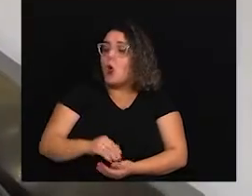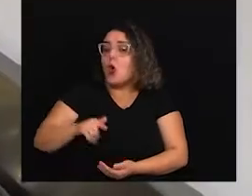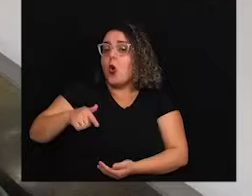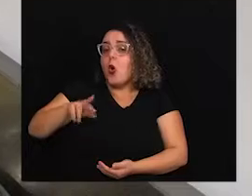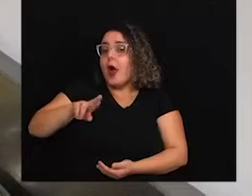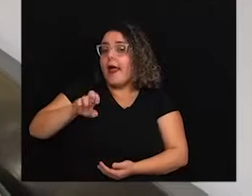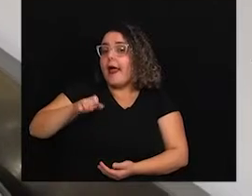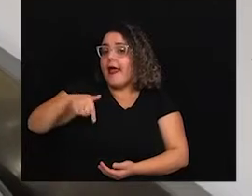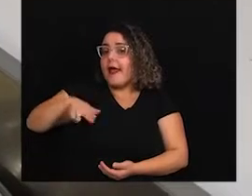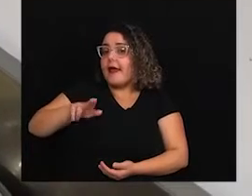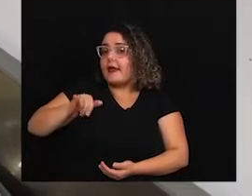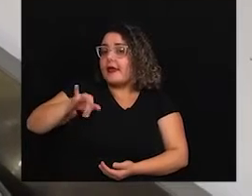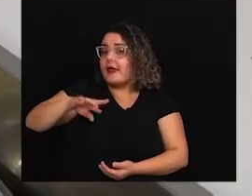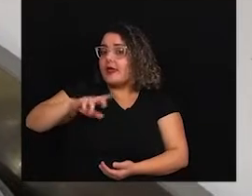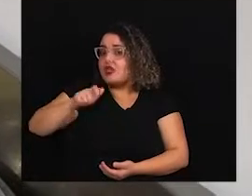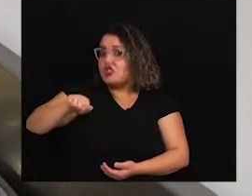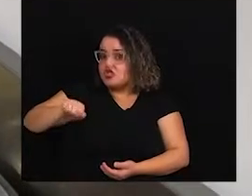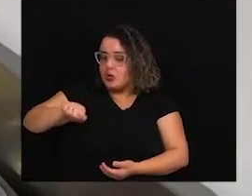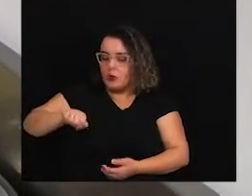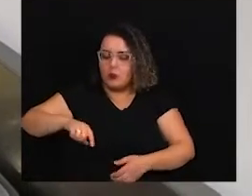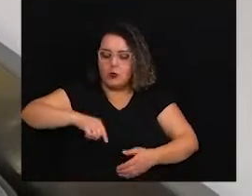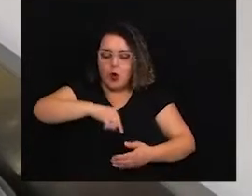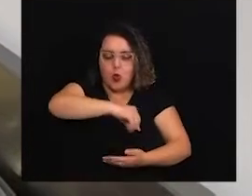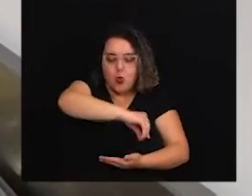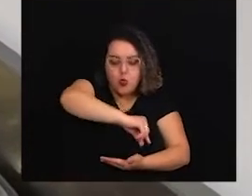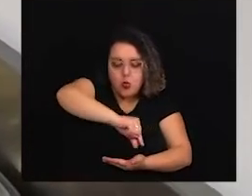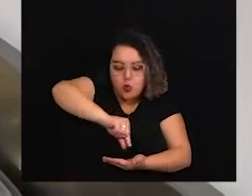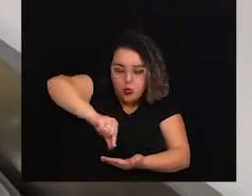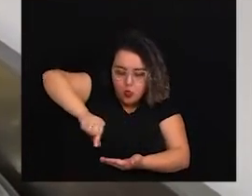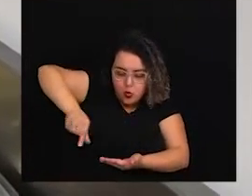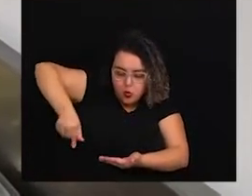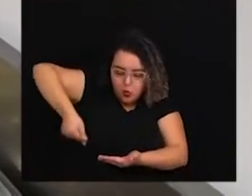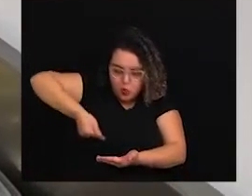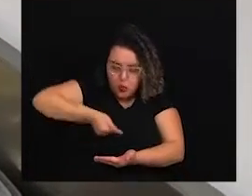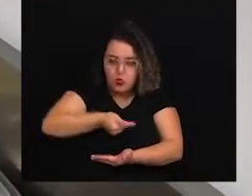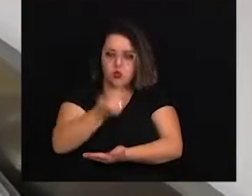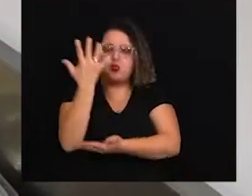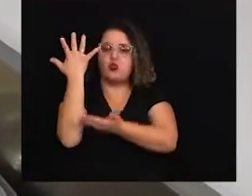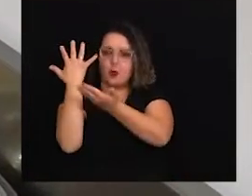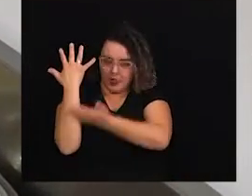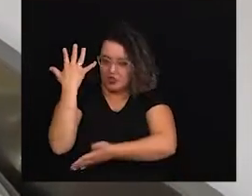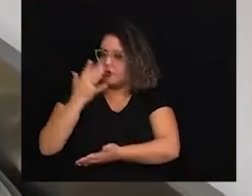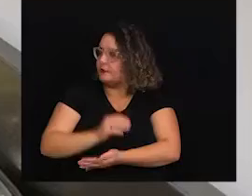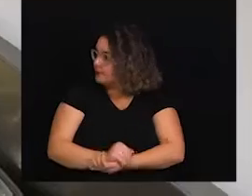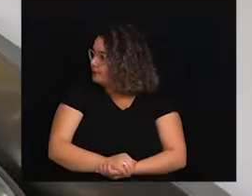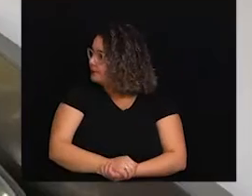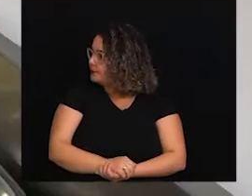Acrescente o requeijão cremoso na borda do abacaxi.